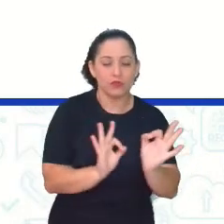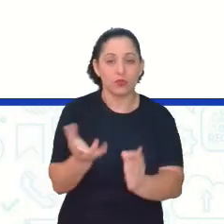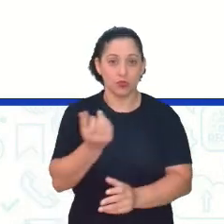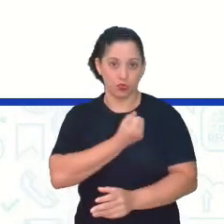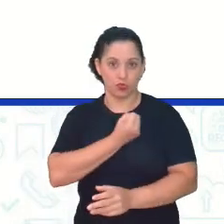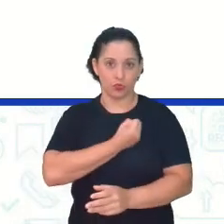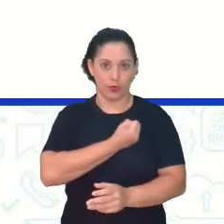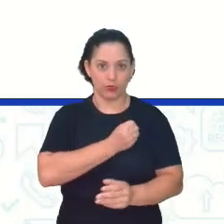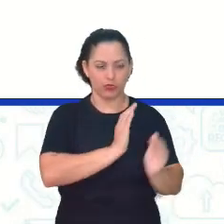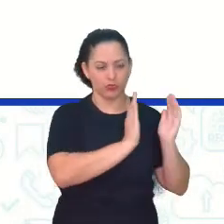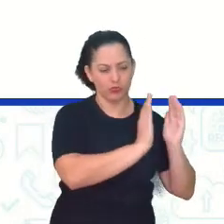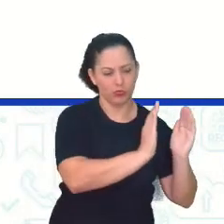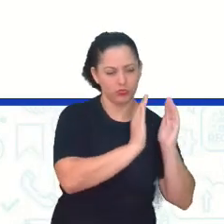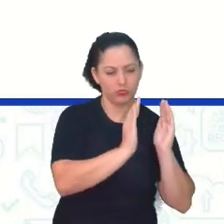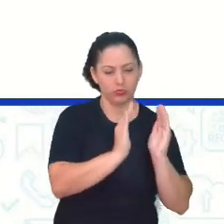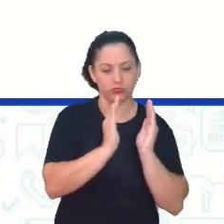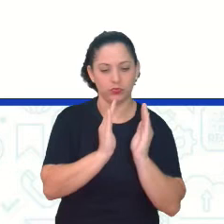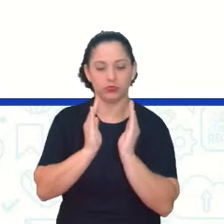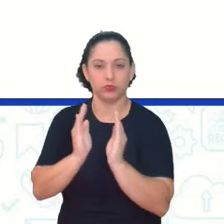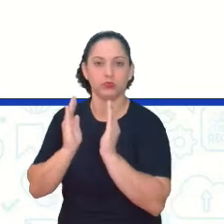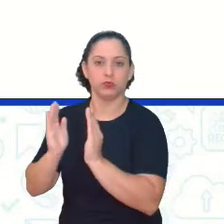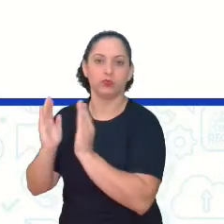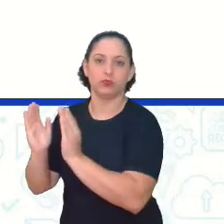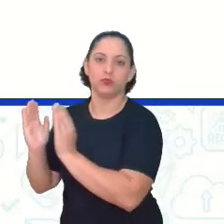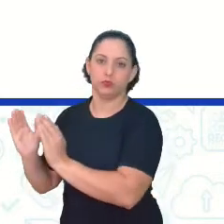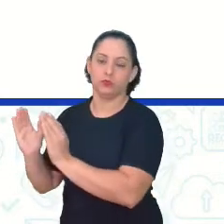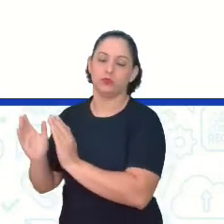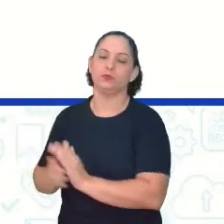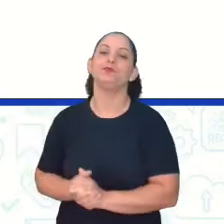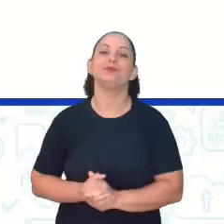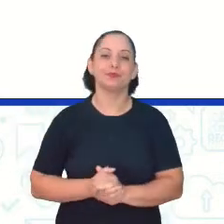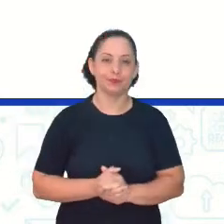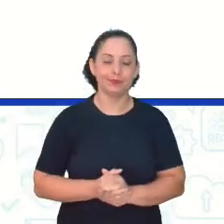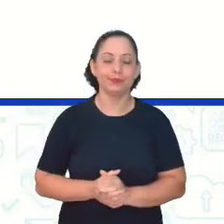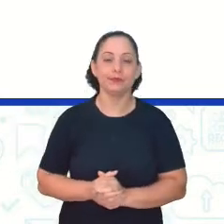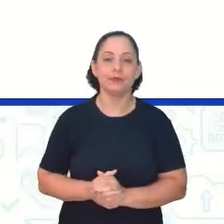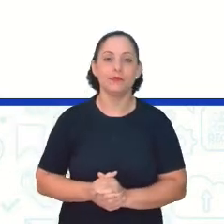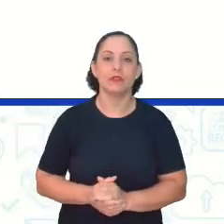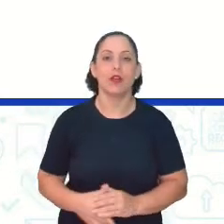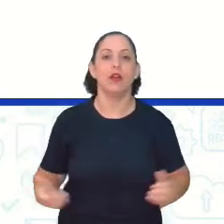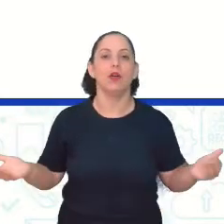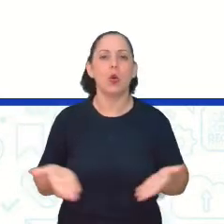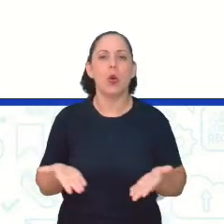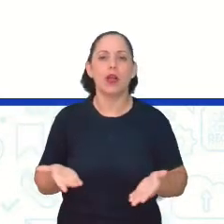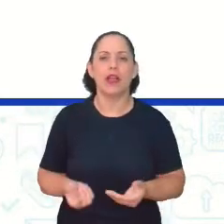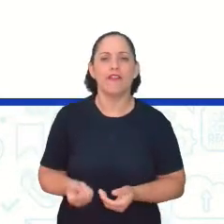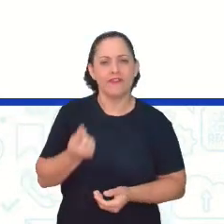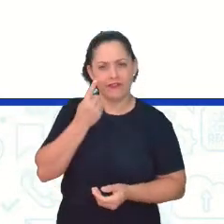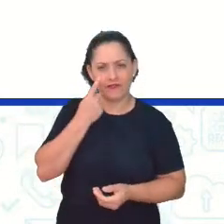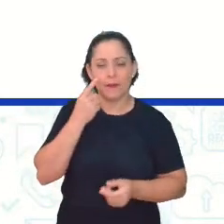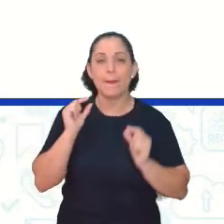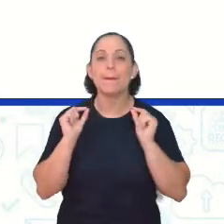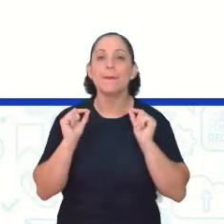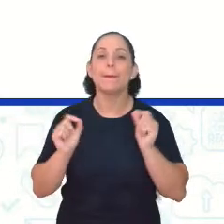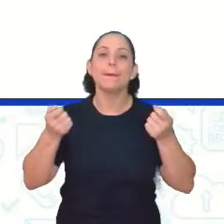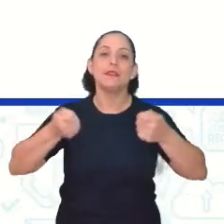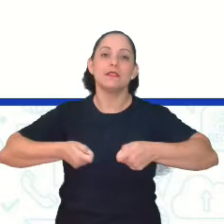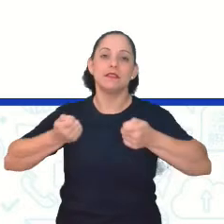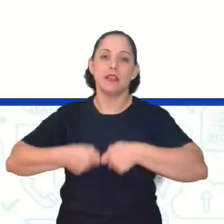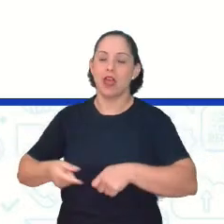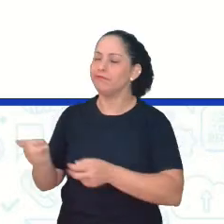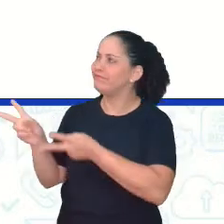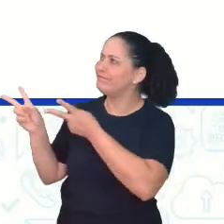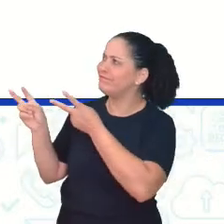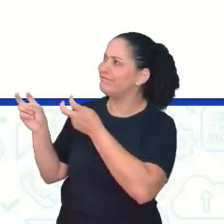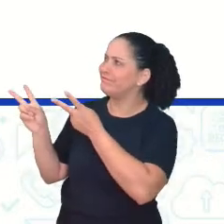escritos, certo? De forma respectiva, tá bom? Então, o que é que a gente precisa verificar aqui? A gente precisa verificar